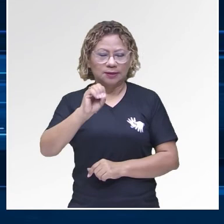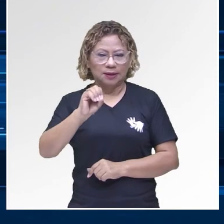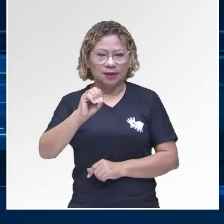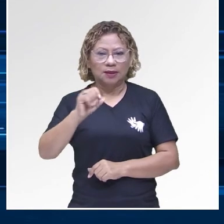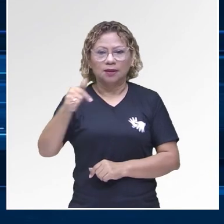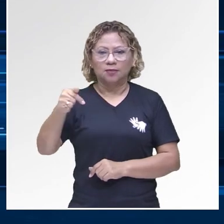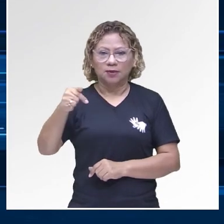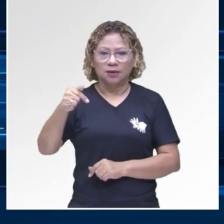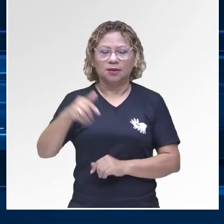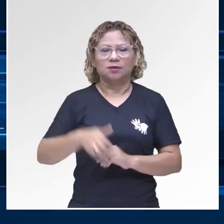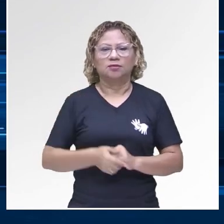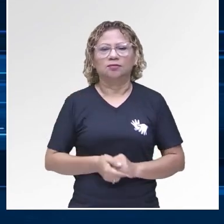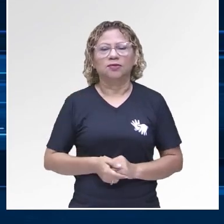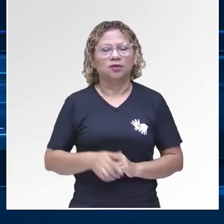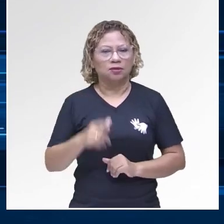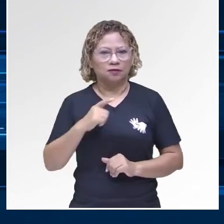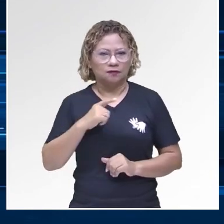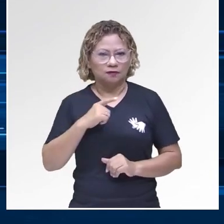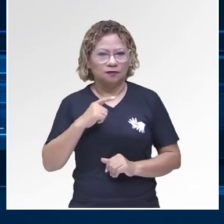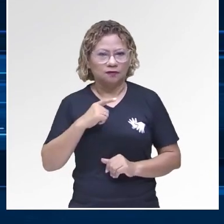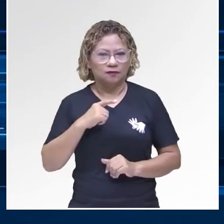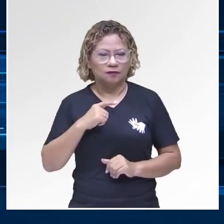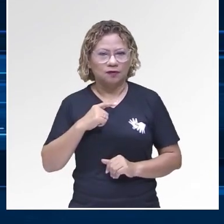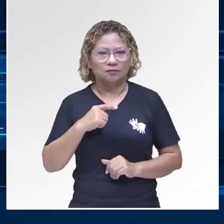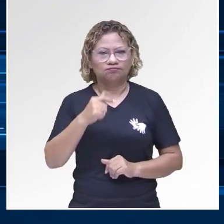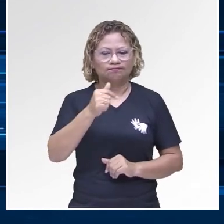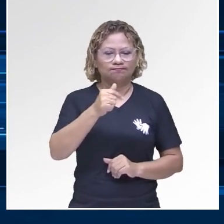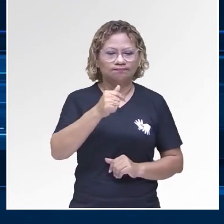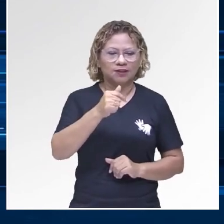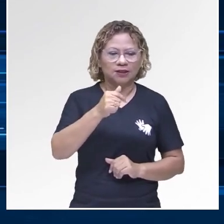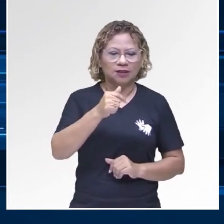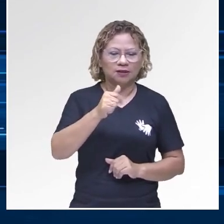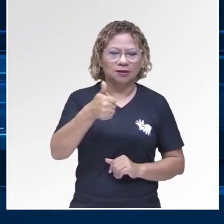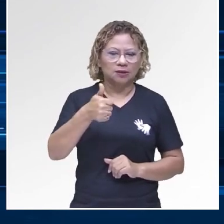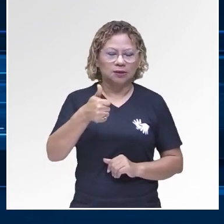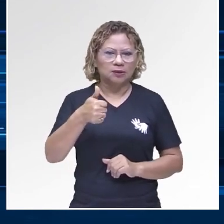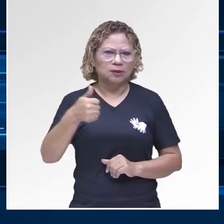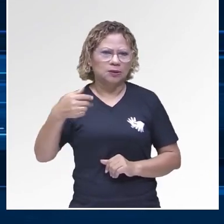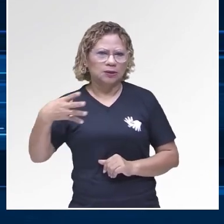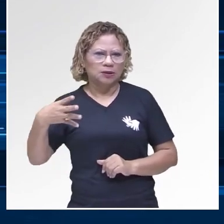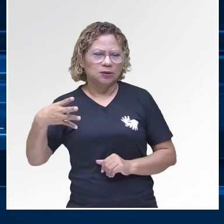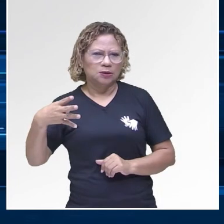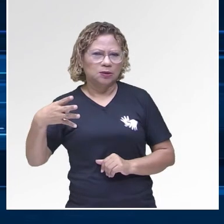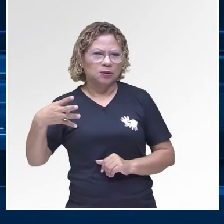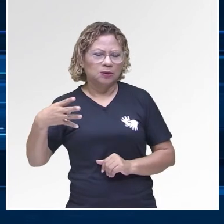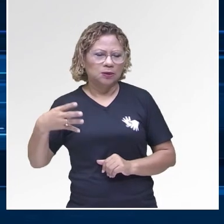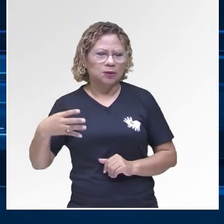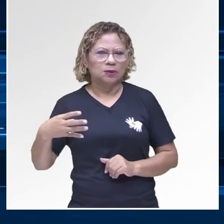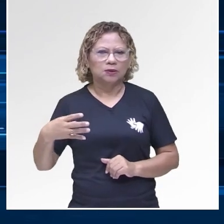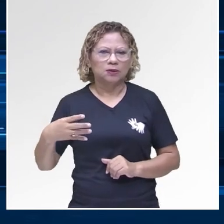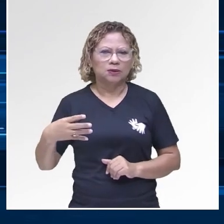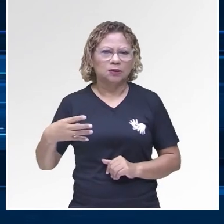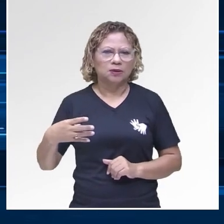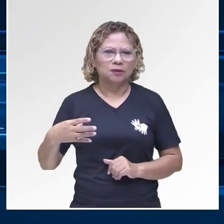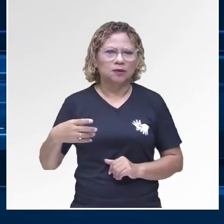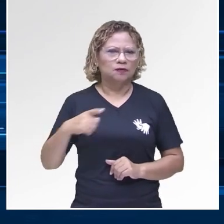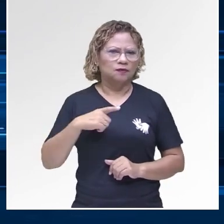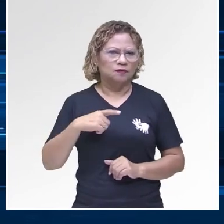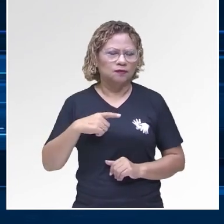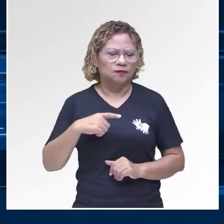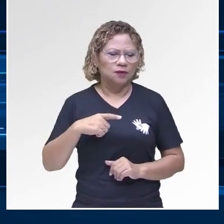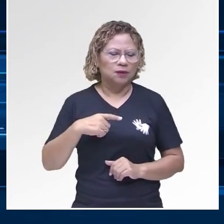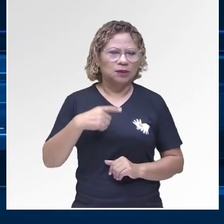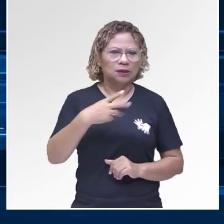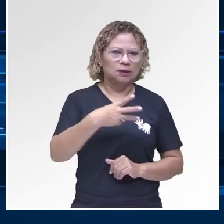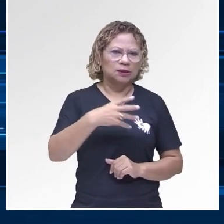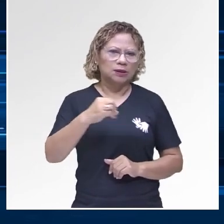sobra 3, 30, 4. Aqui dá 28. Vai sobrar 2,